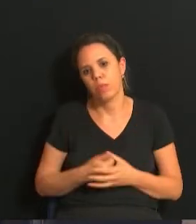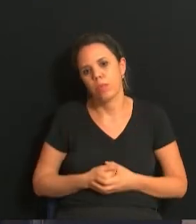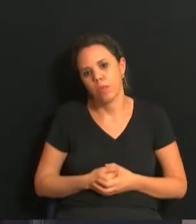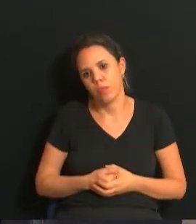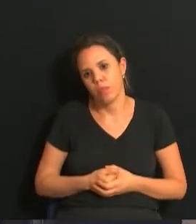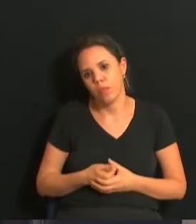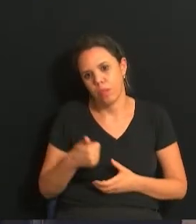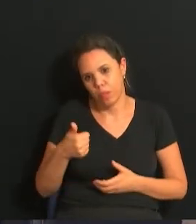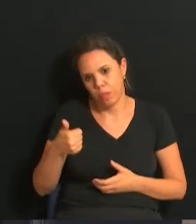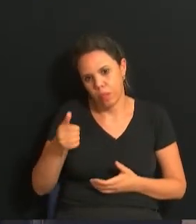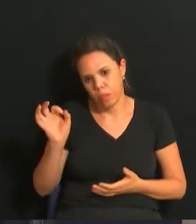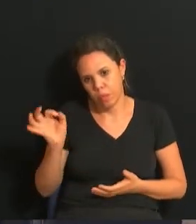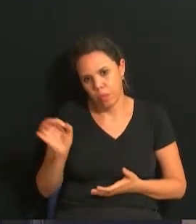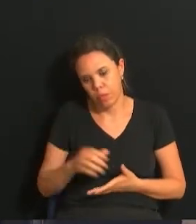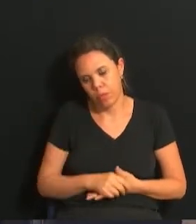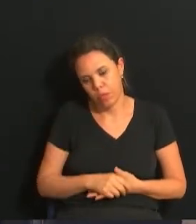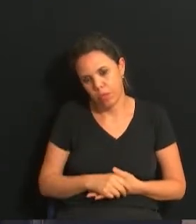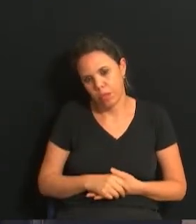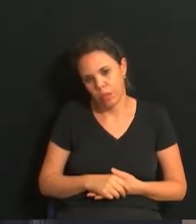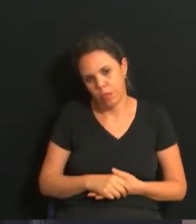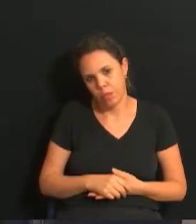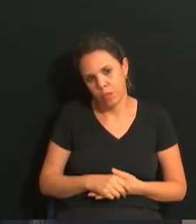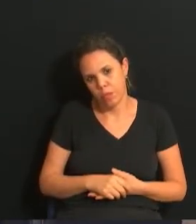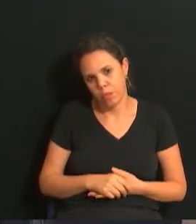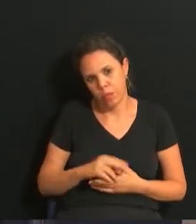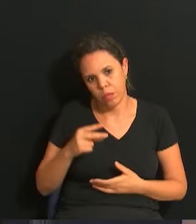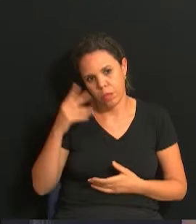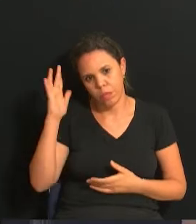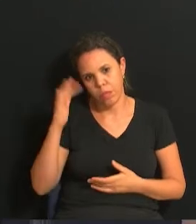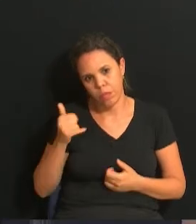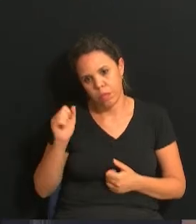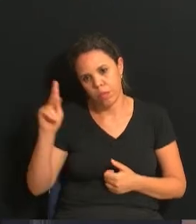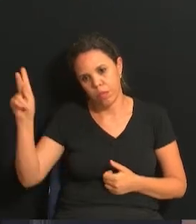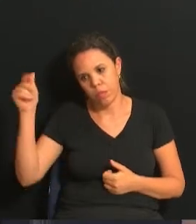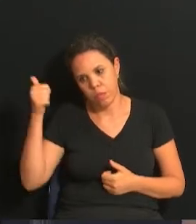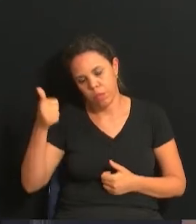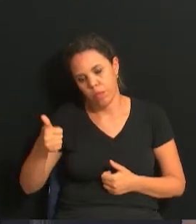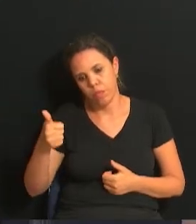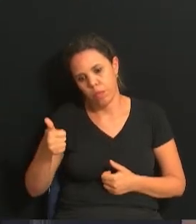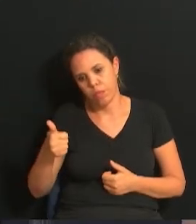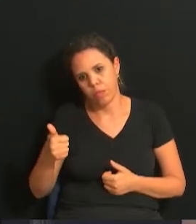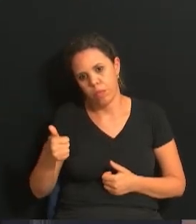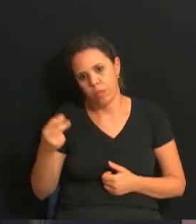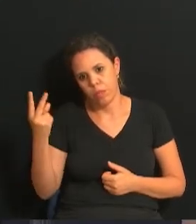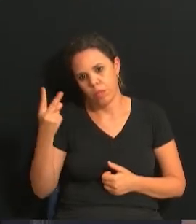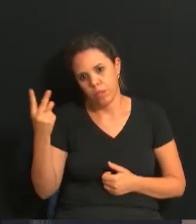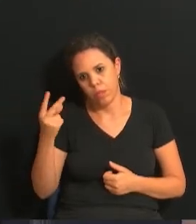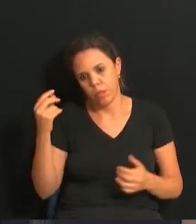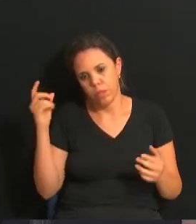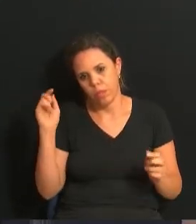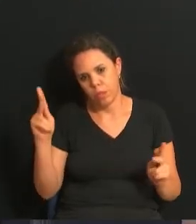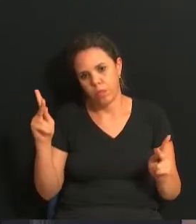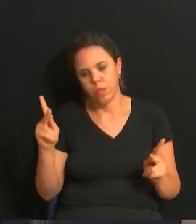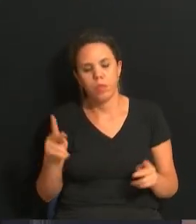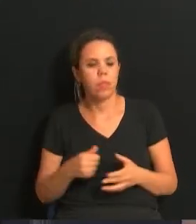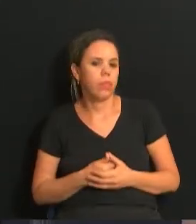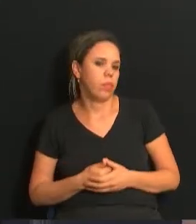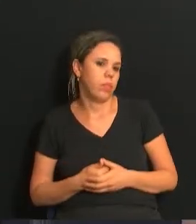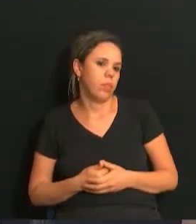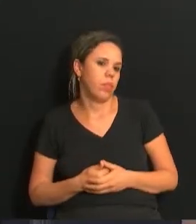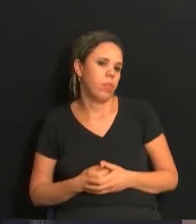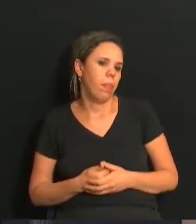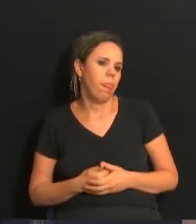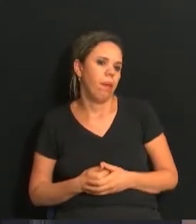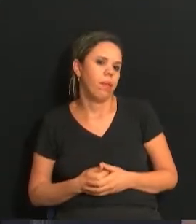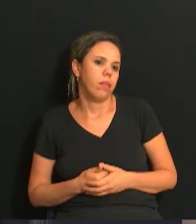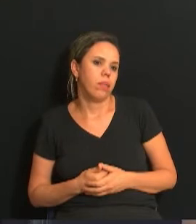ser? Vereadora Guida? Vereadora Guida deu ok aqui, o Henrique também deu ok. Então é isso, estão caminhando aí, não sei se